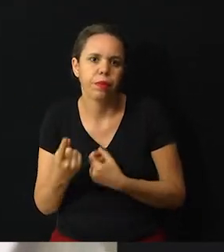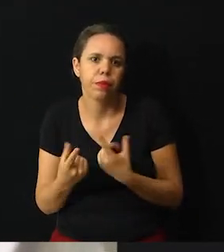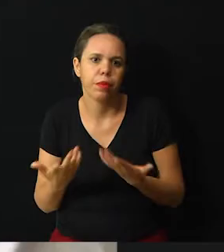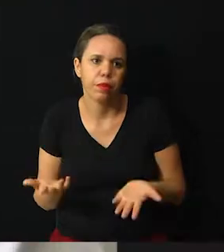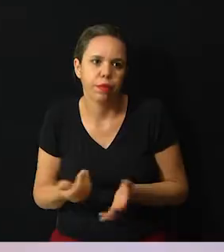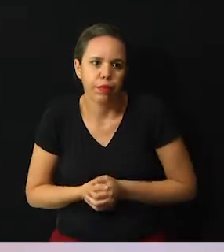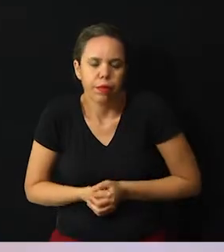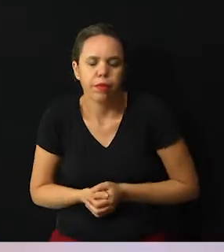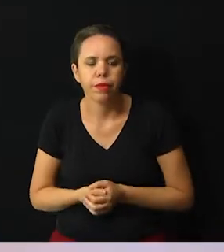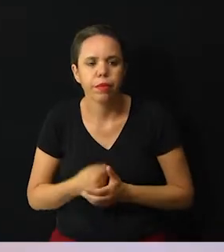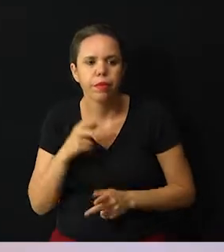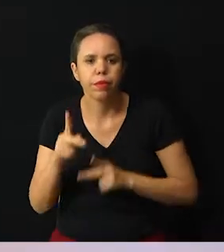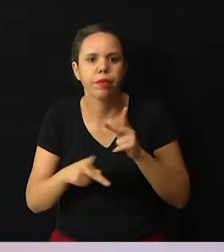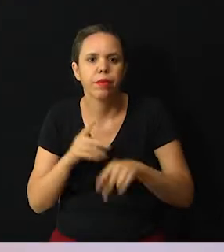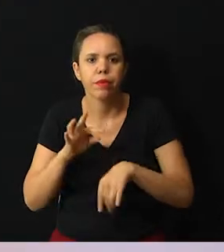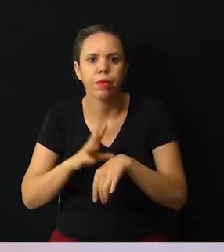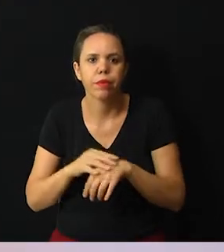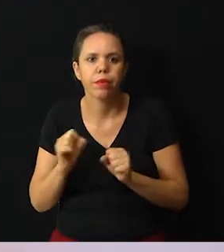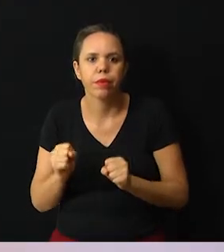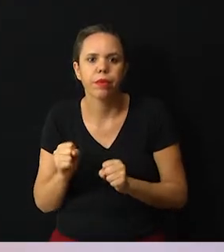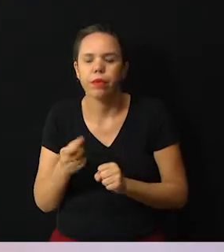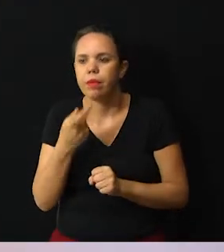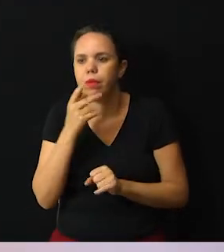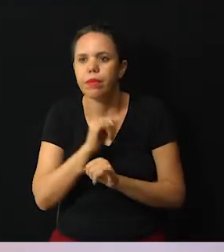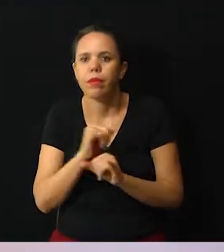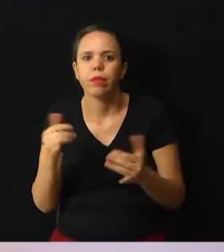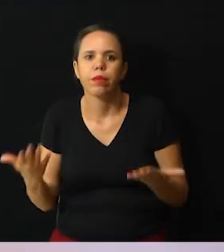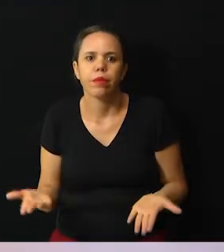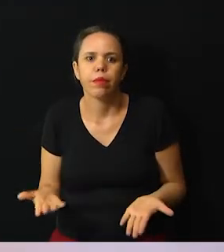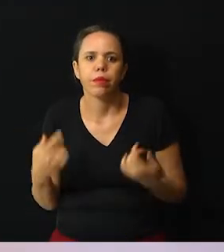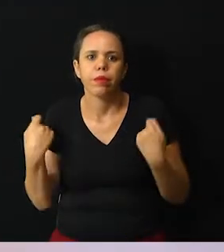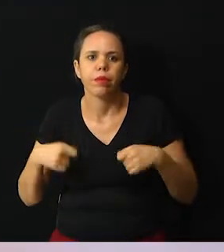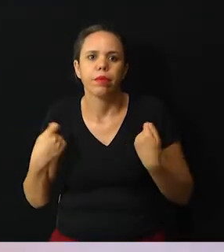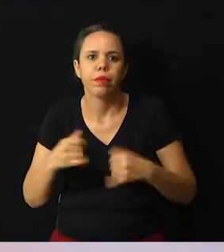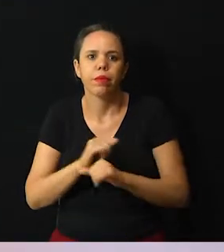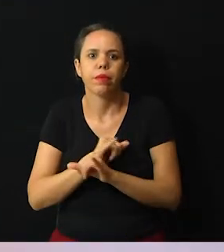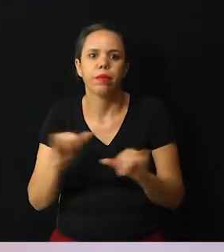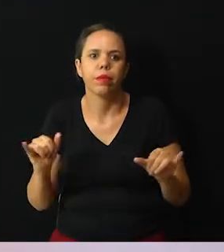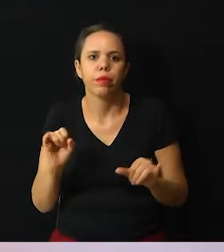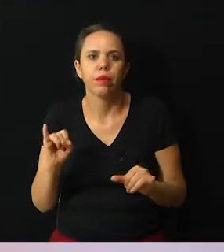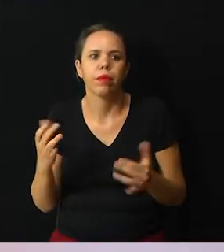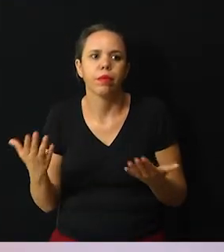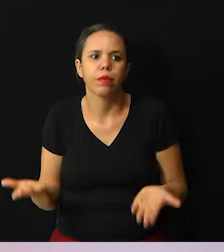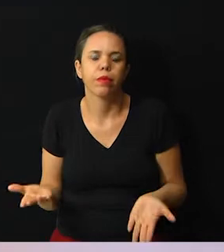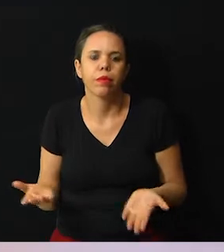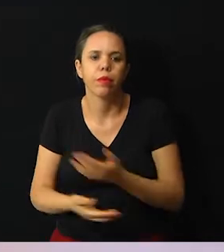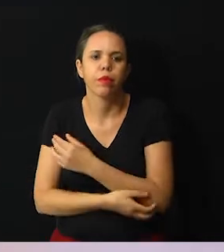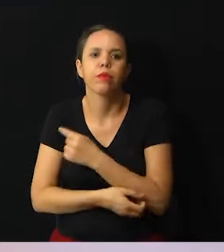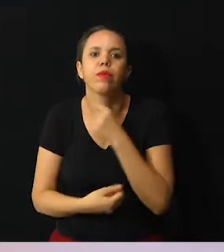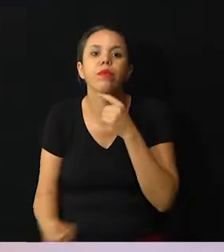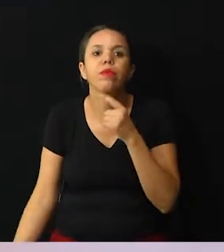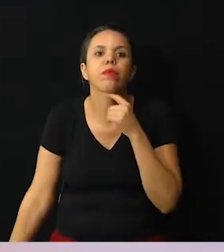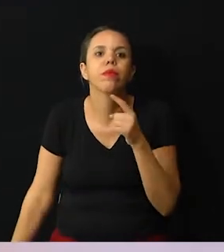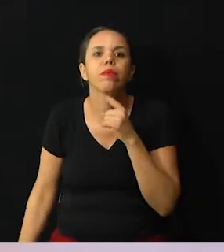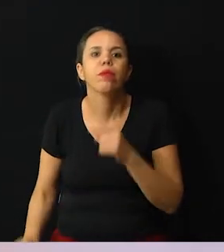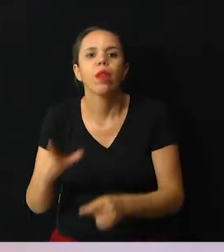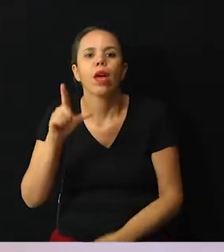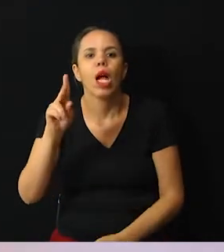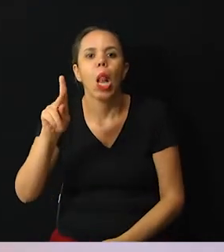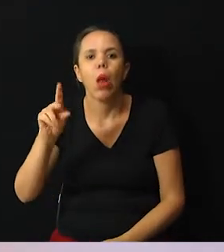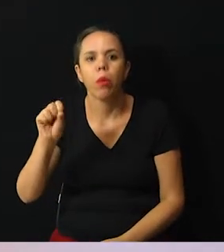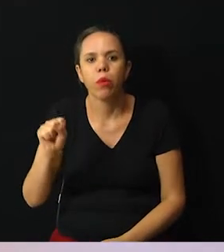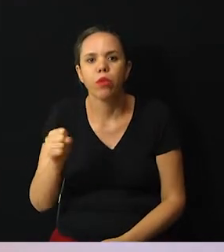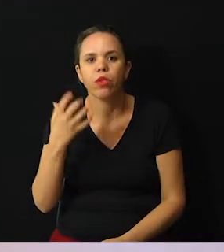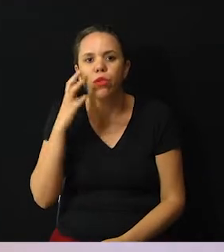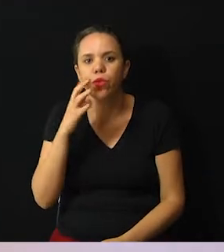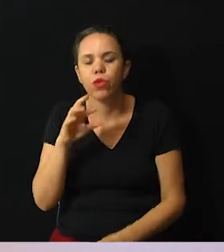não. Mas já para a população é uma doença que pouco se fala, né? Ainda precisa se dizer, tirar dúvidas sobre lúpus, por